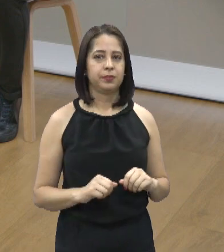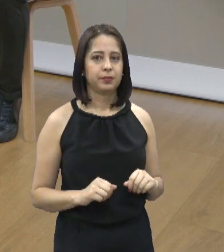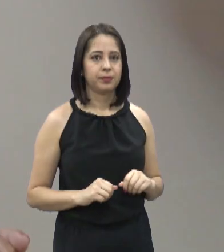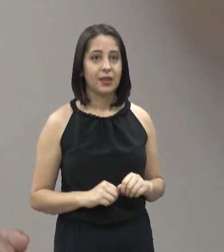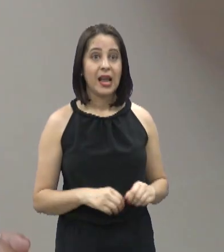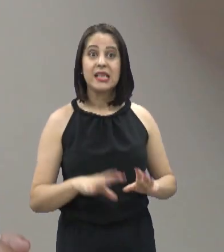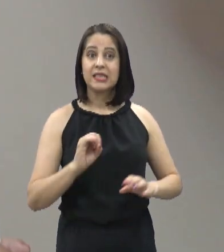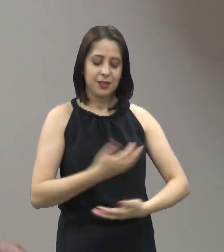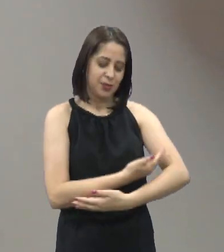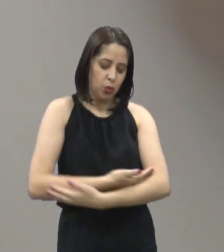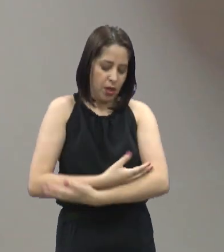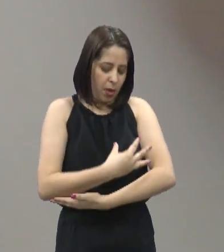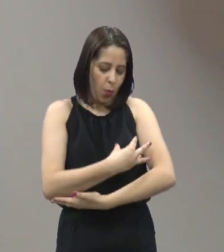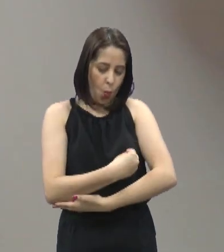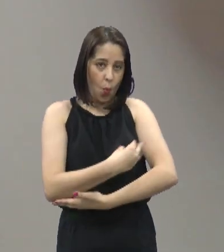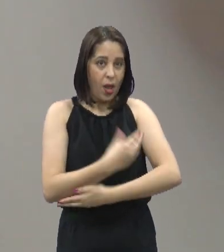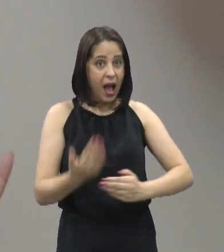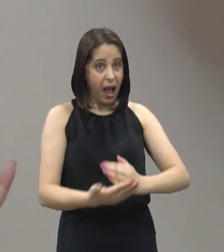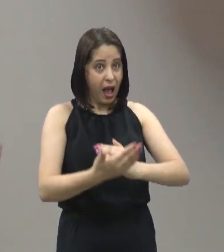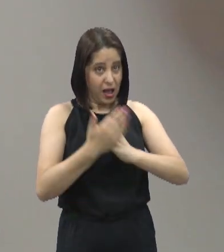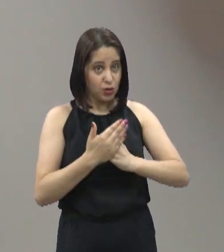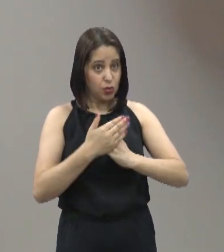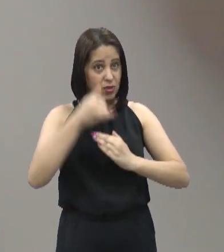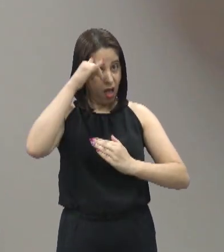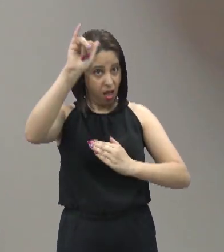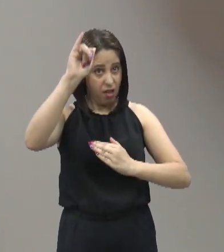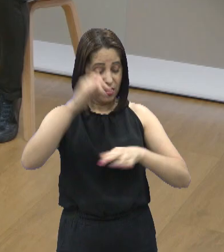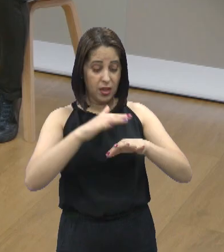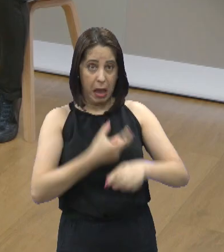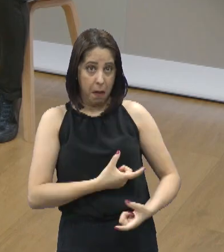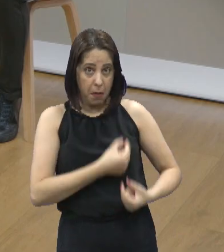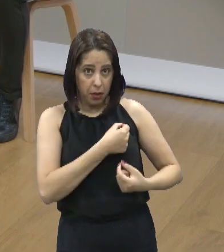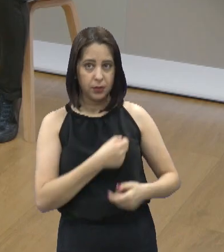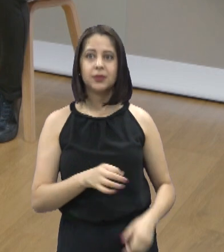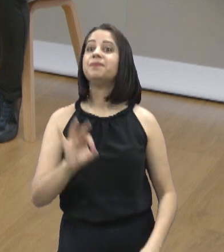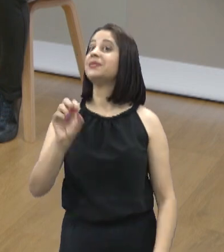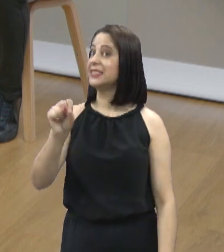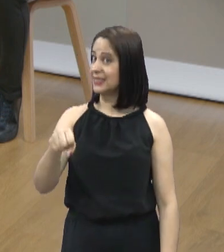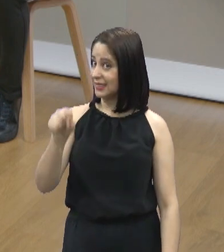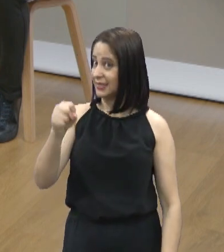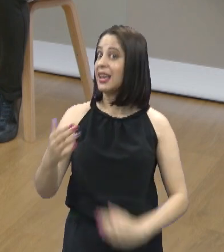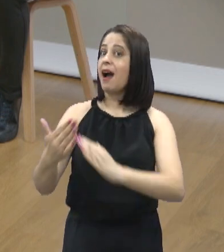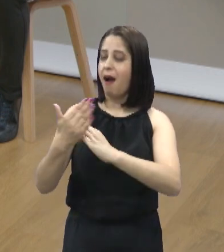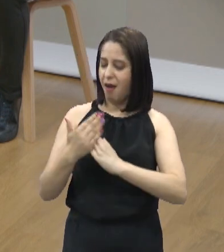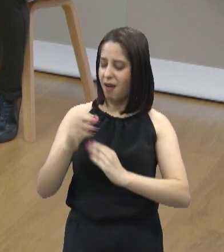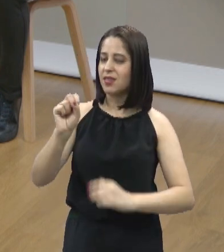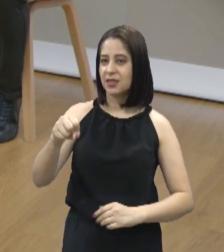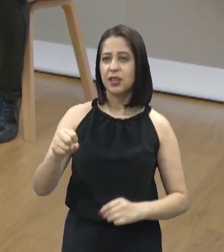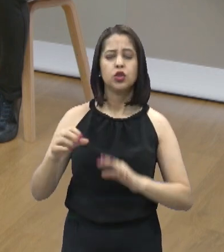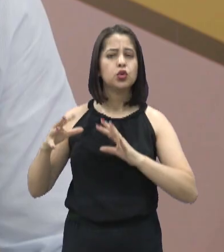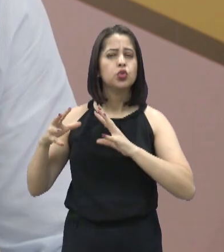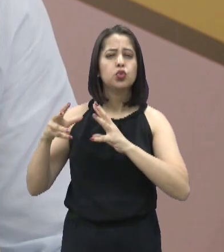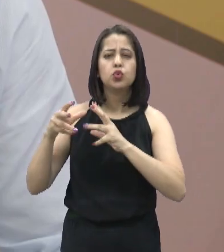amamentar ajuda a prevenir o câncer de mama? Eu já escutei falar que sim. Sim, ajuda. Tudo que a